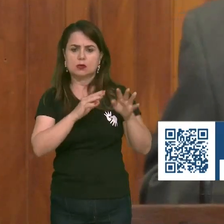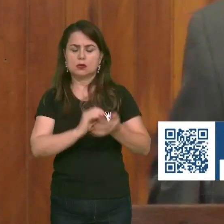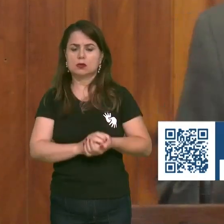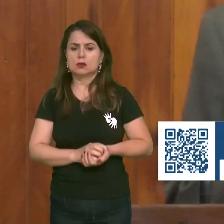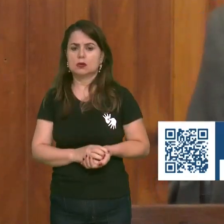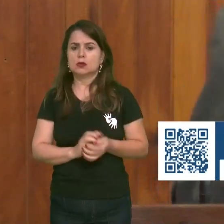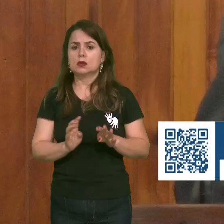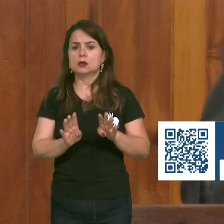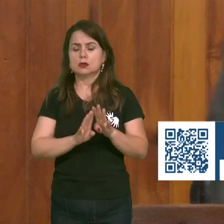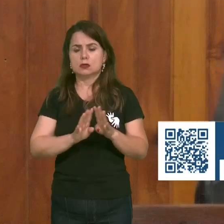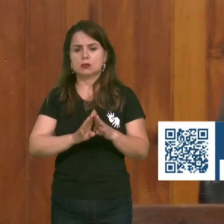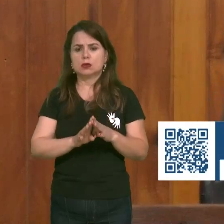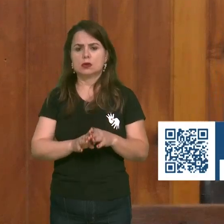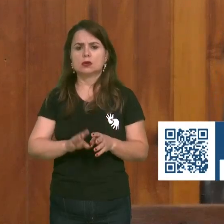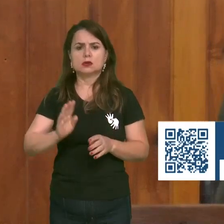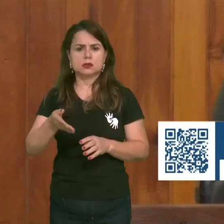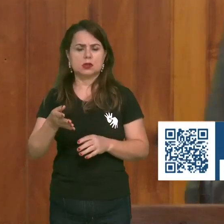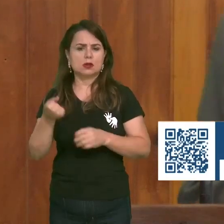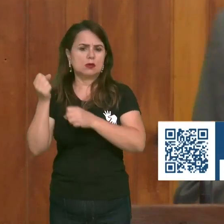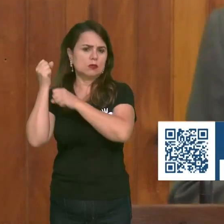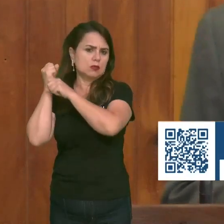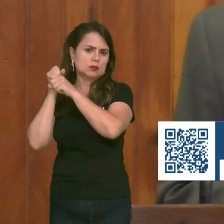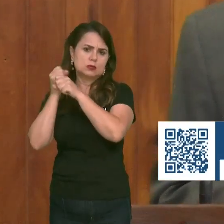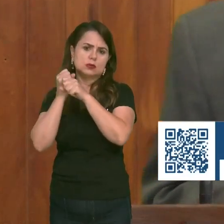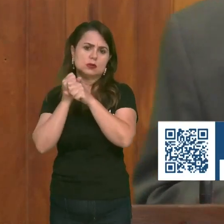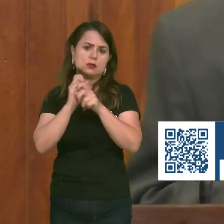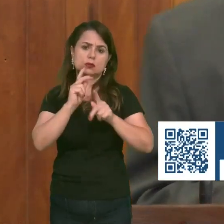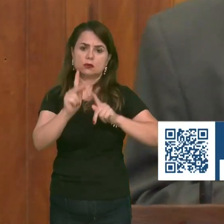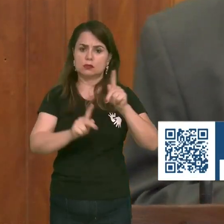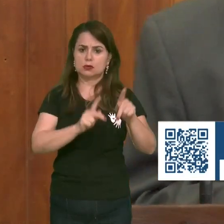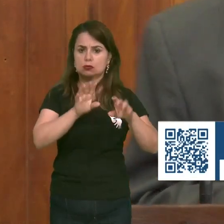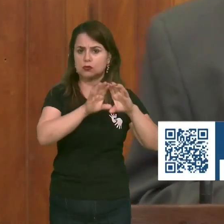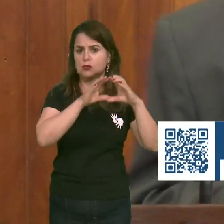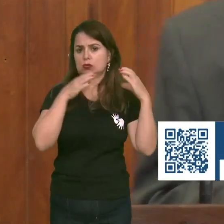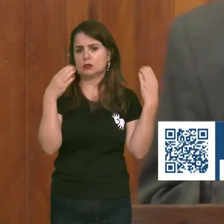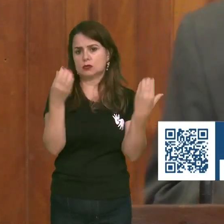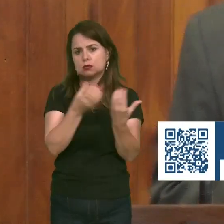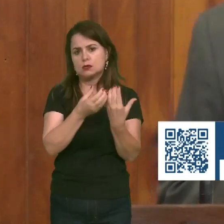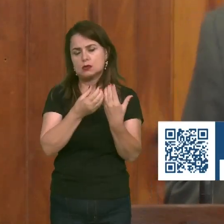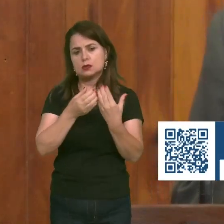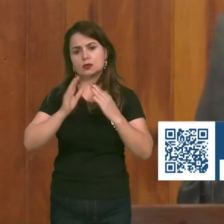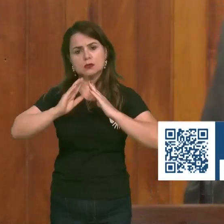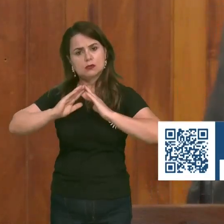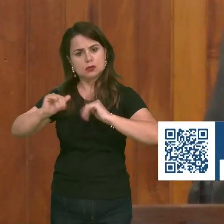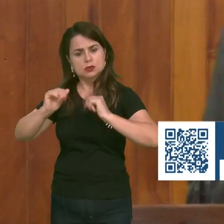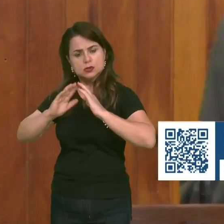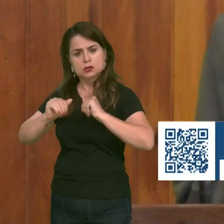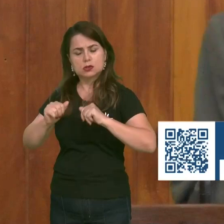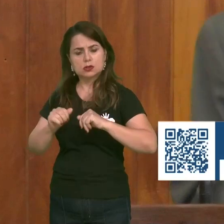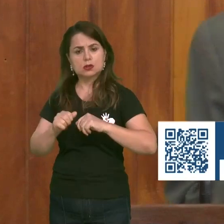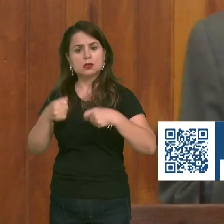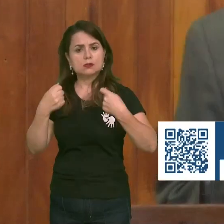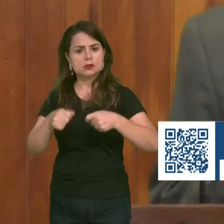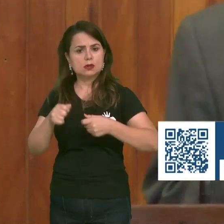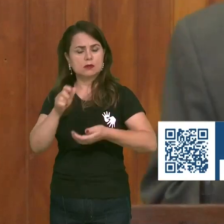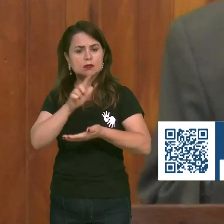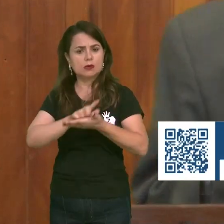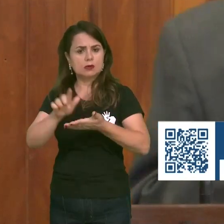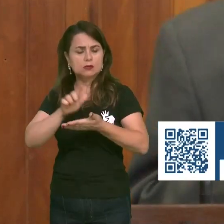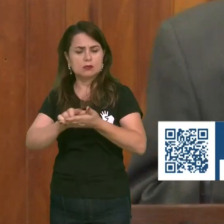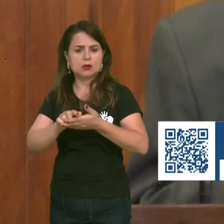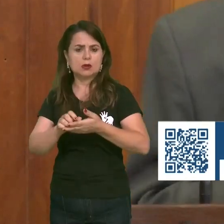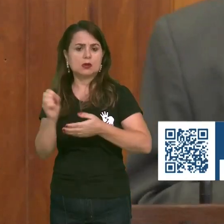já há muito tempo a comunidade solicitava ao poder público a revitalização do devido